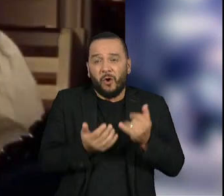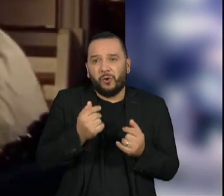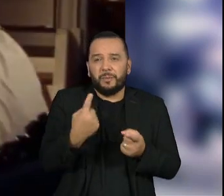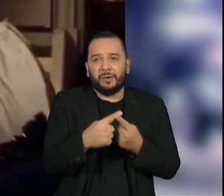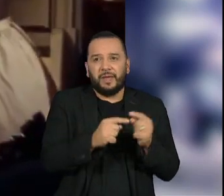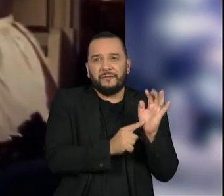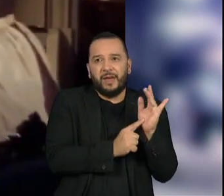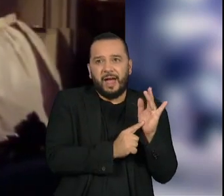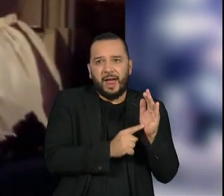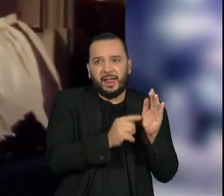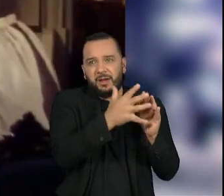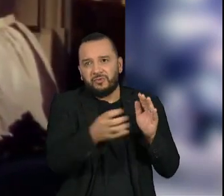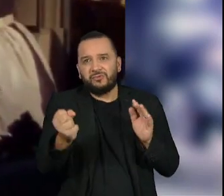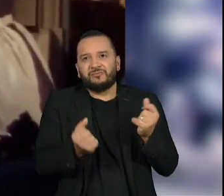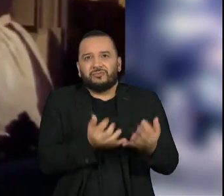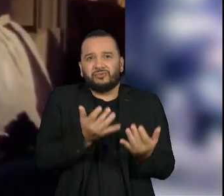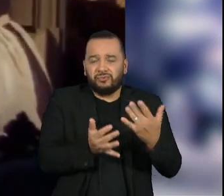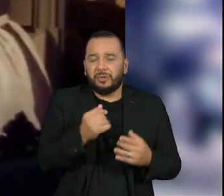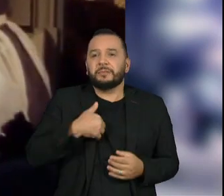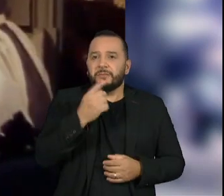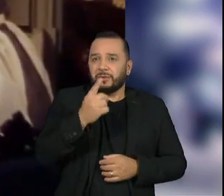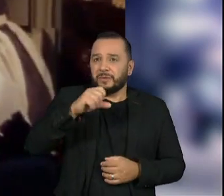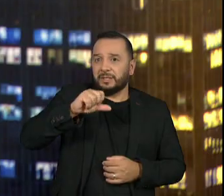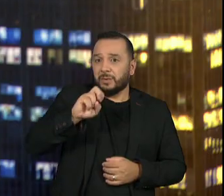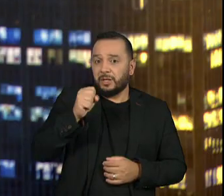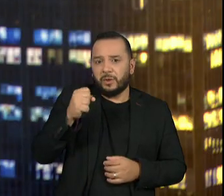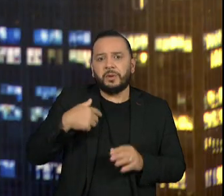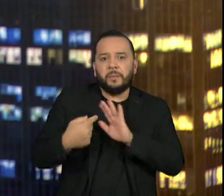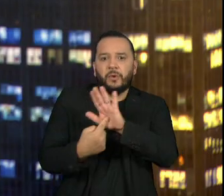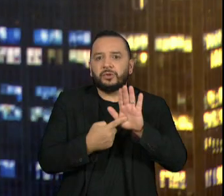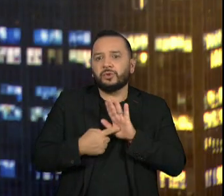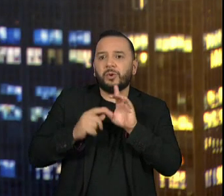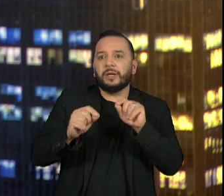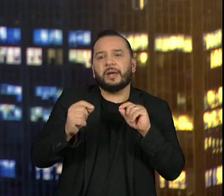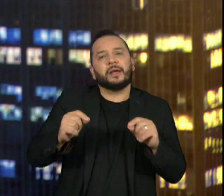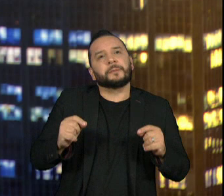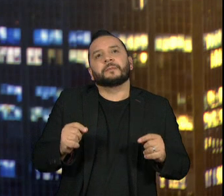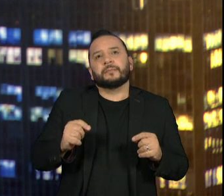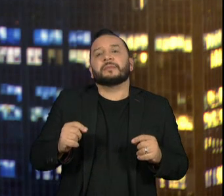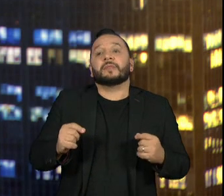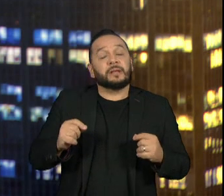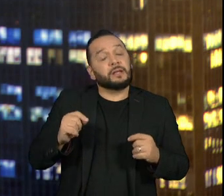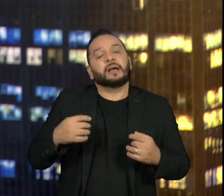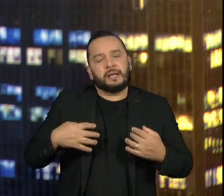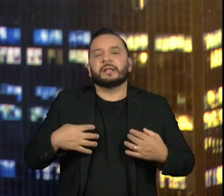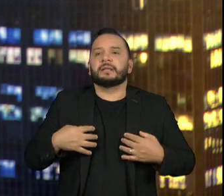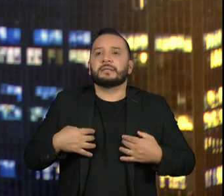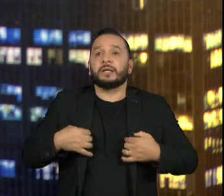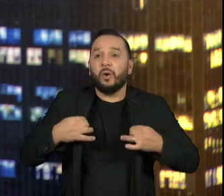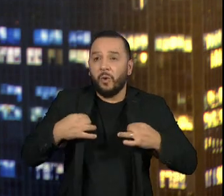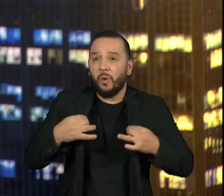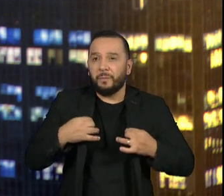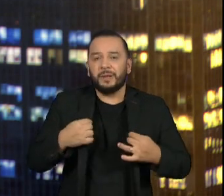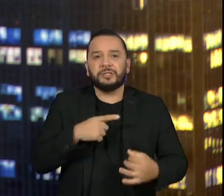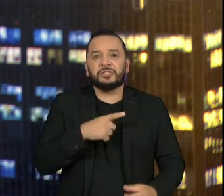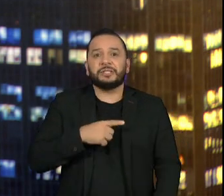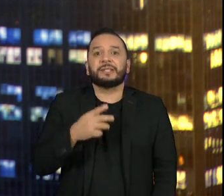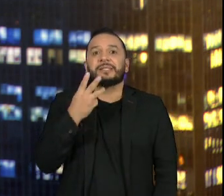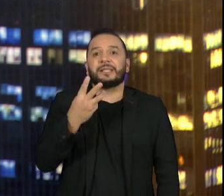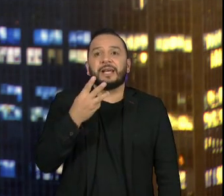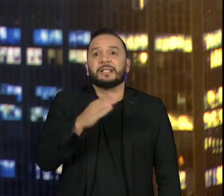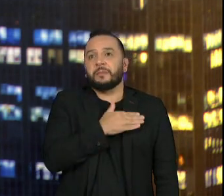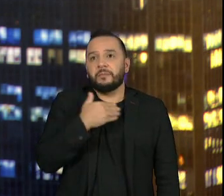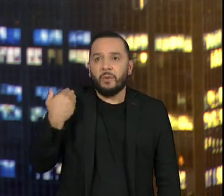o jornal The New York Times publicou uma matéria mostrando que essas peças causavam uma média de 3 mortes por semana,